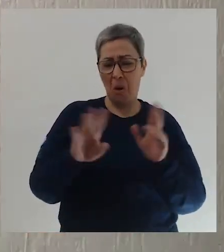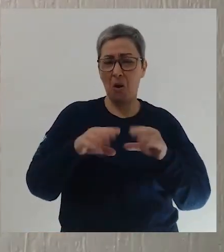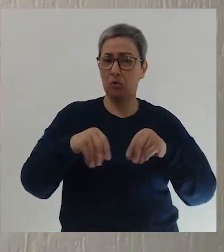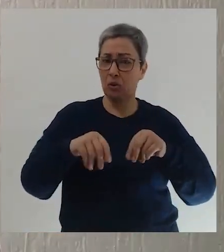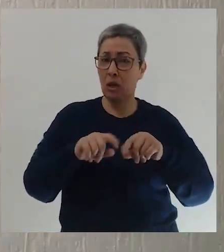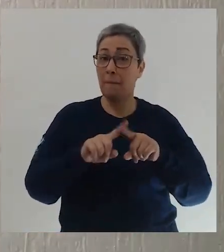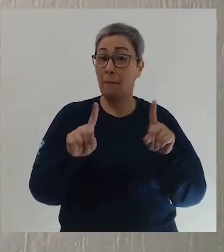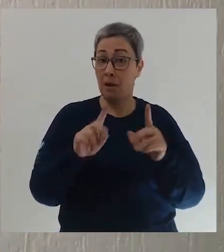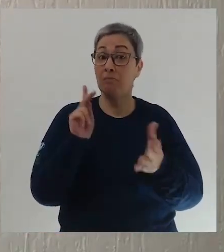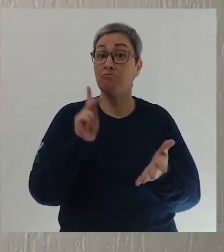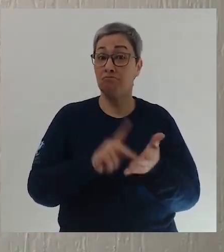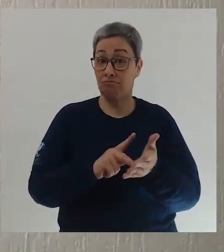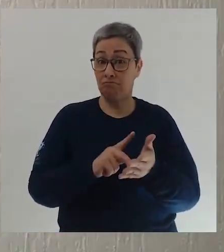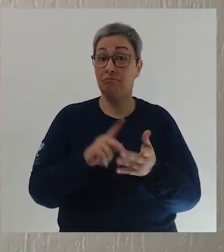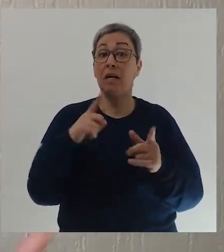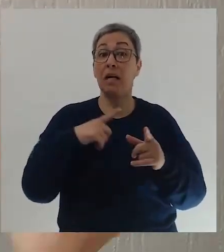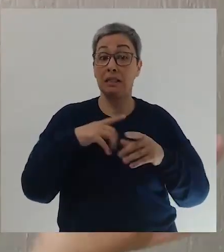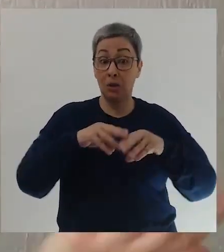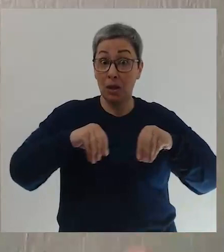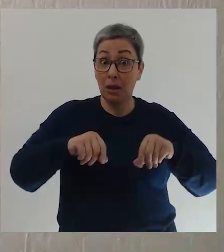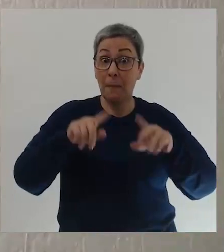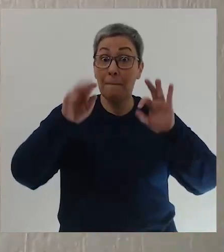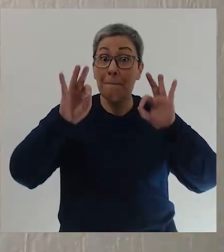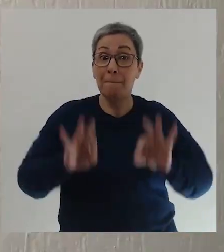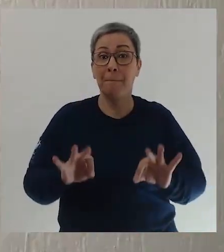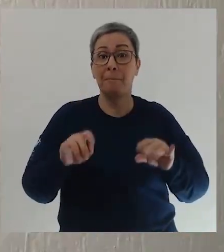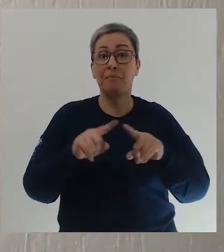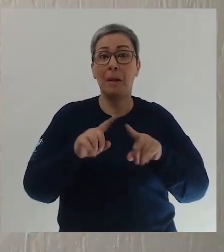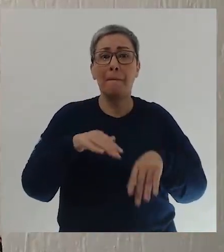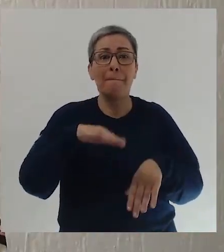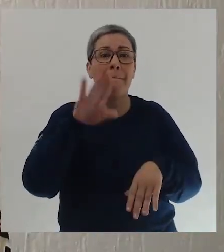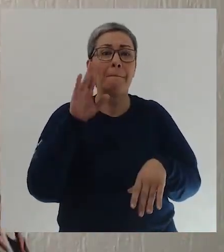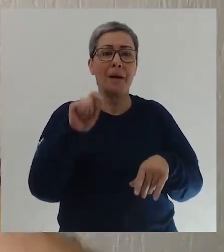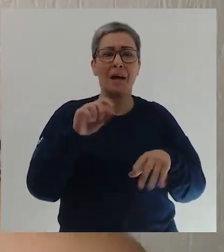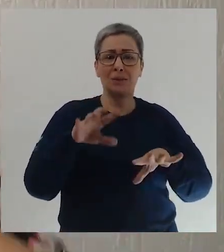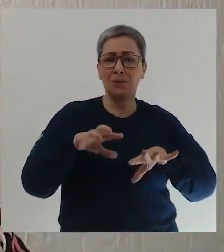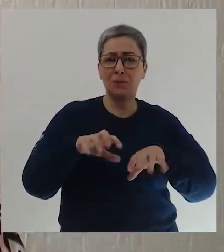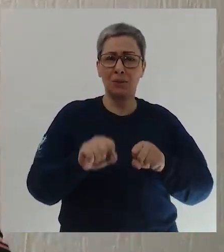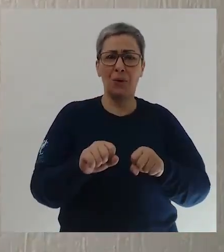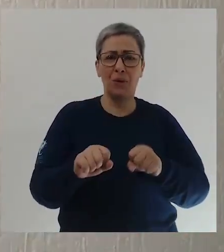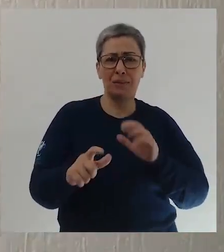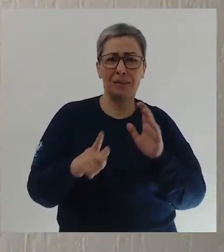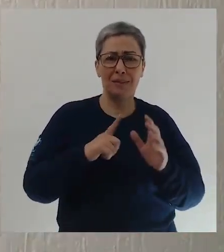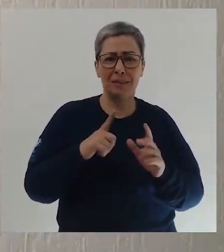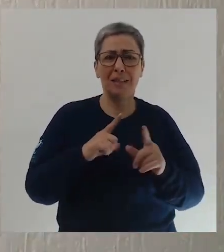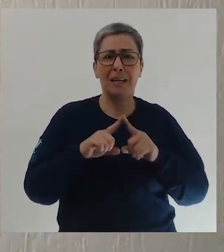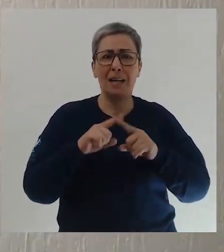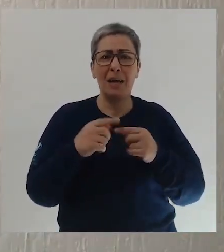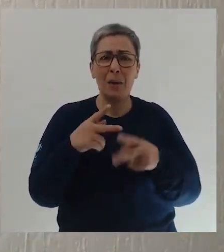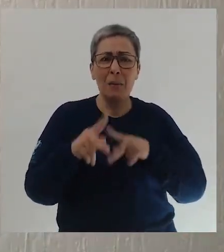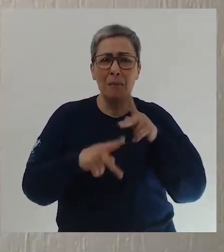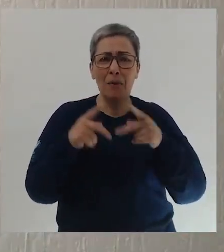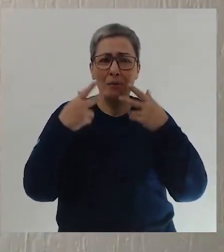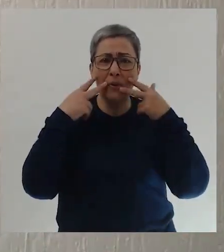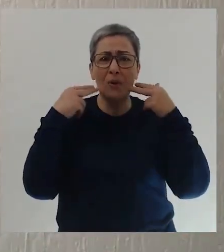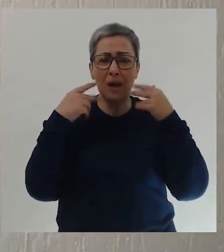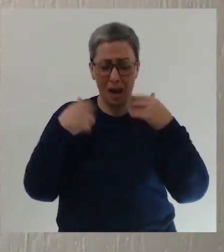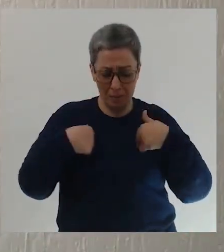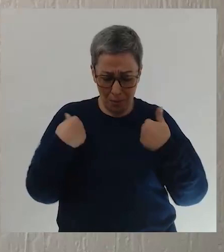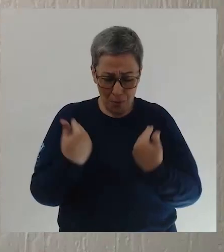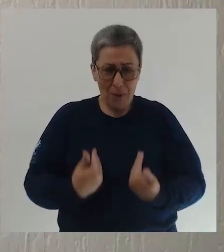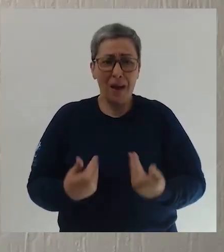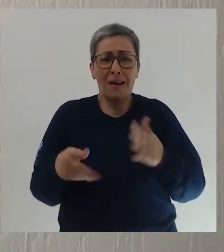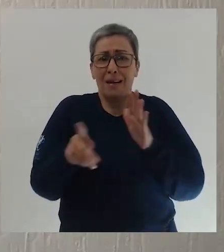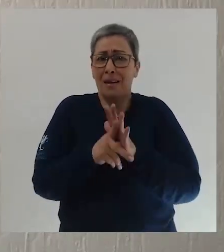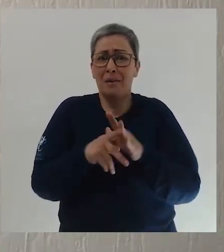os donos da terra, mas na verdade eles são a terra, né? Então, mais do que posse da terra, o povo indígena se vê como